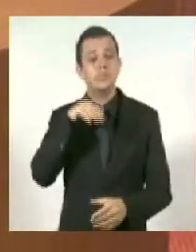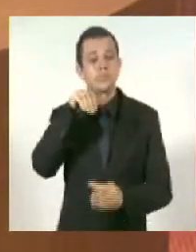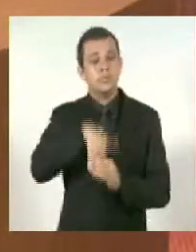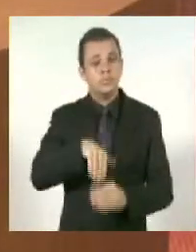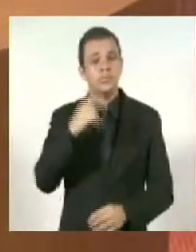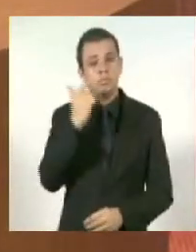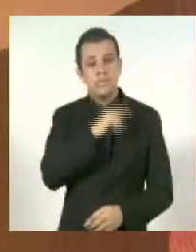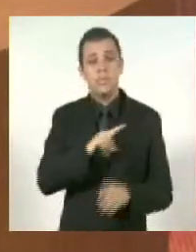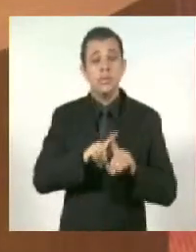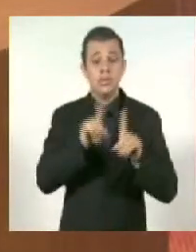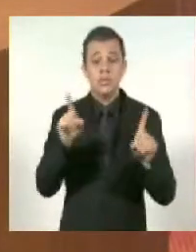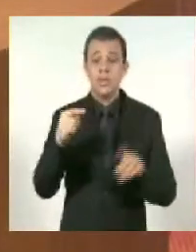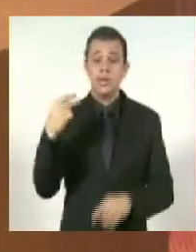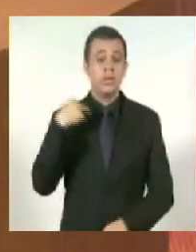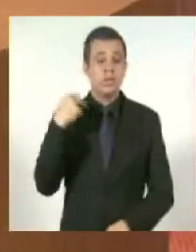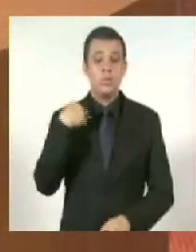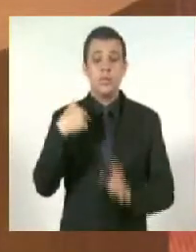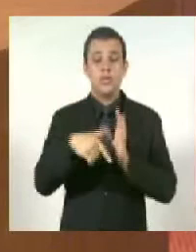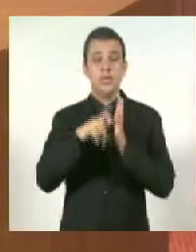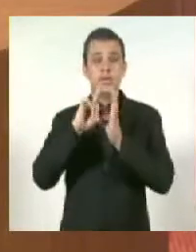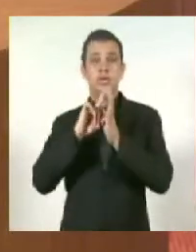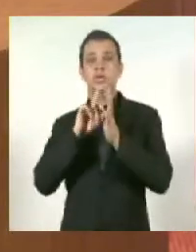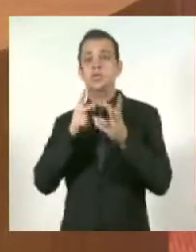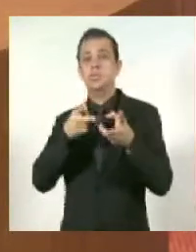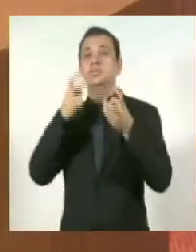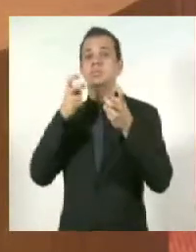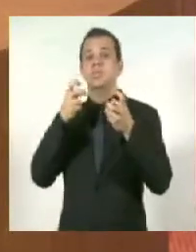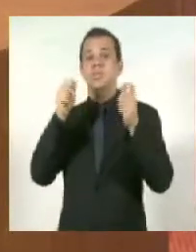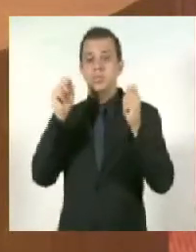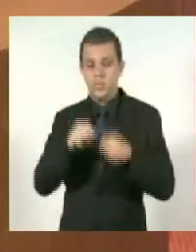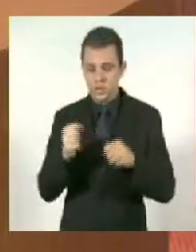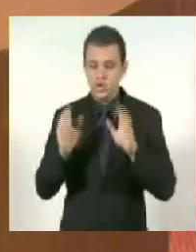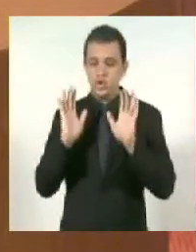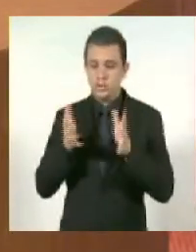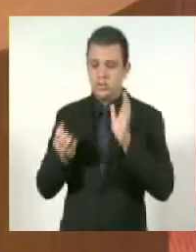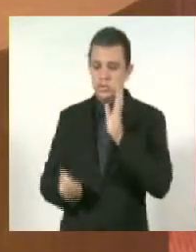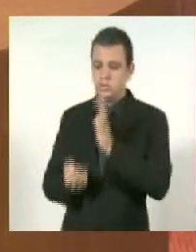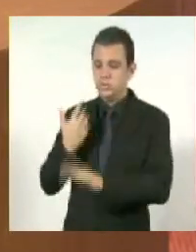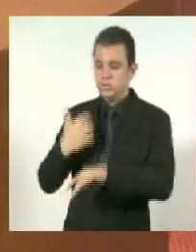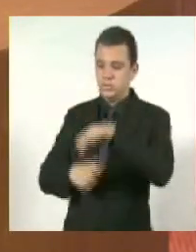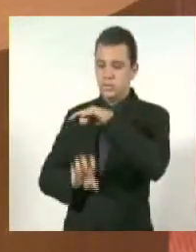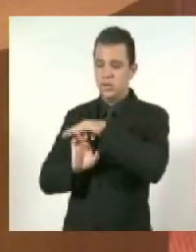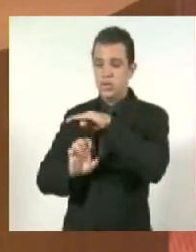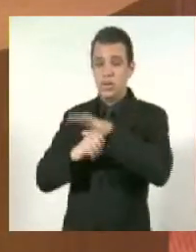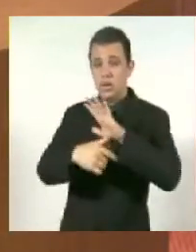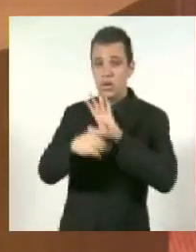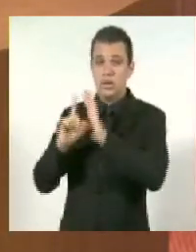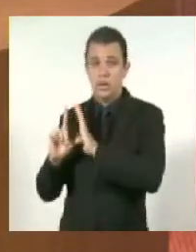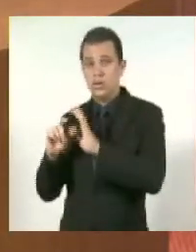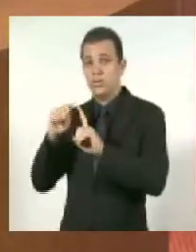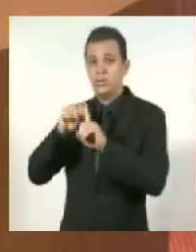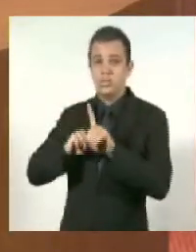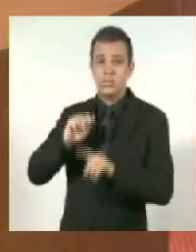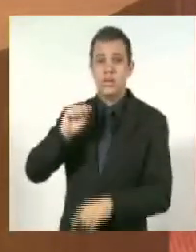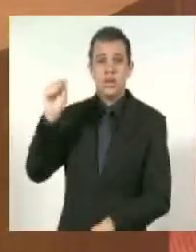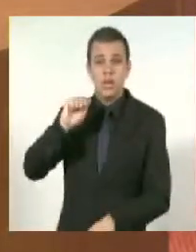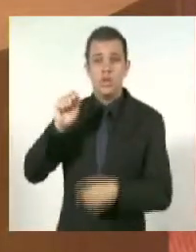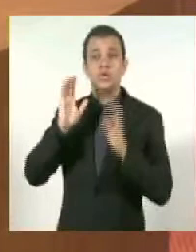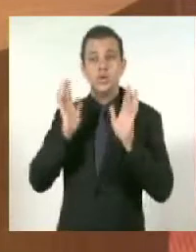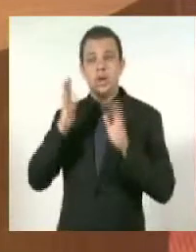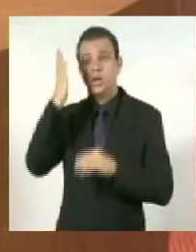podíamos antever de tal forma a ponto de criar uma empresa em agosto, já contando com a vitória